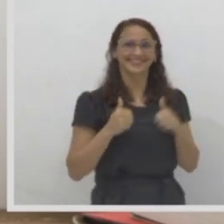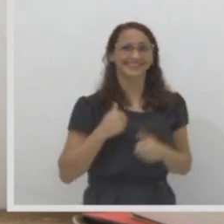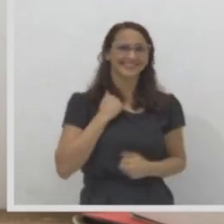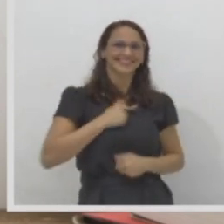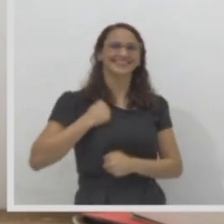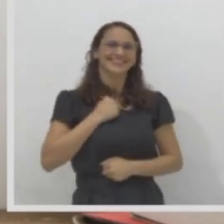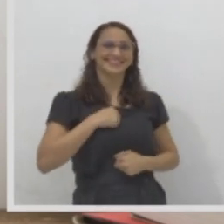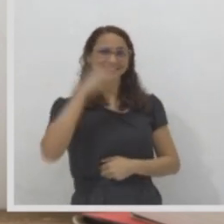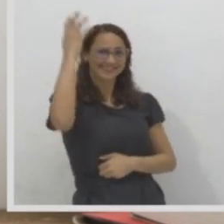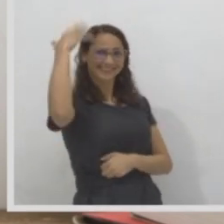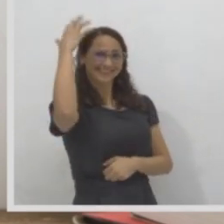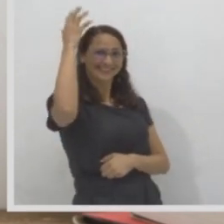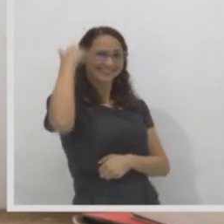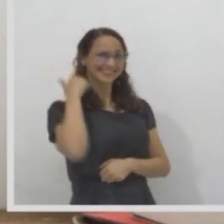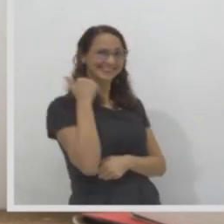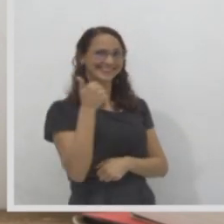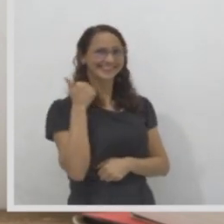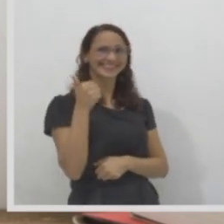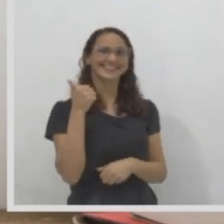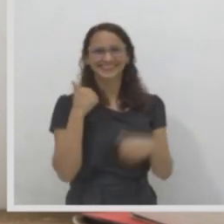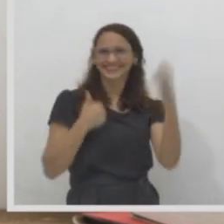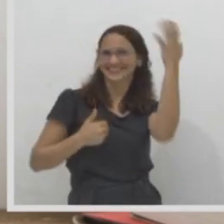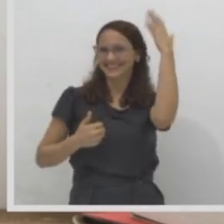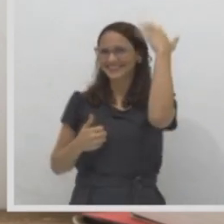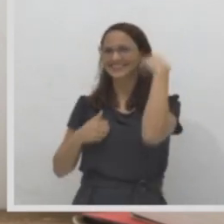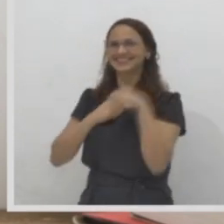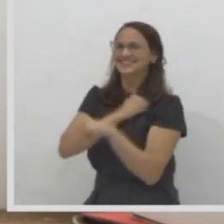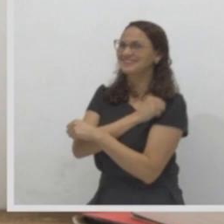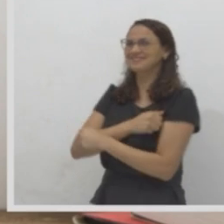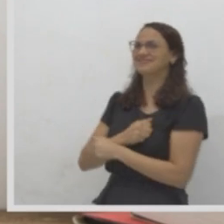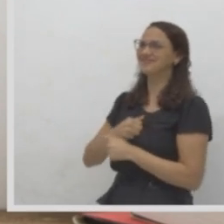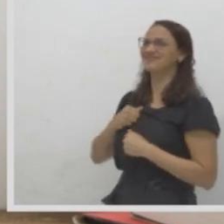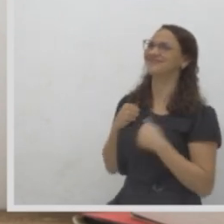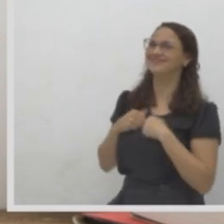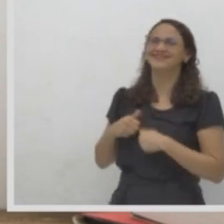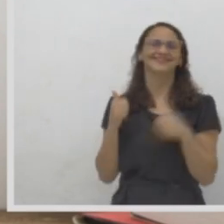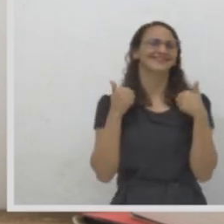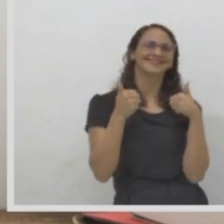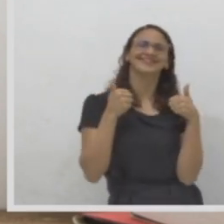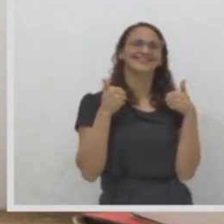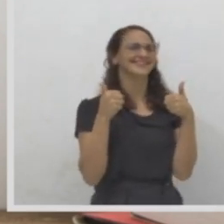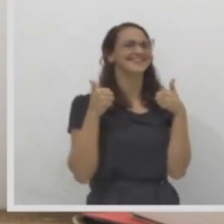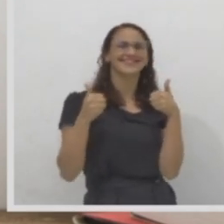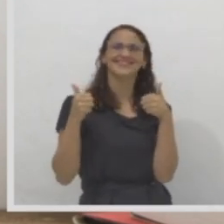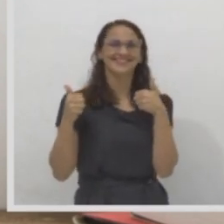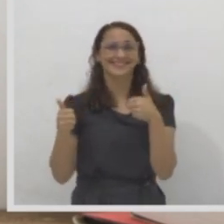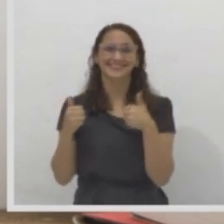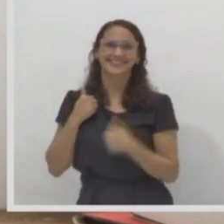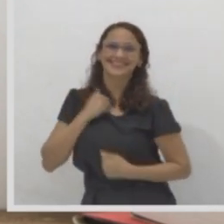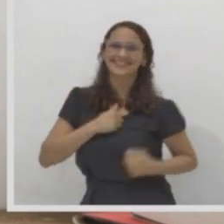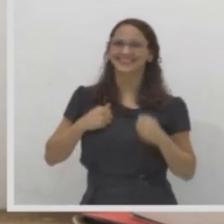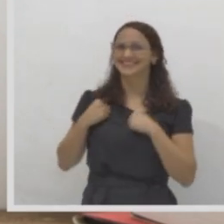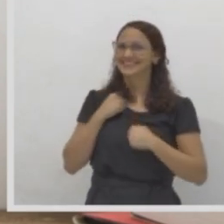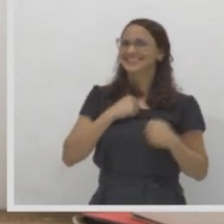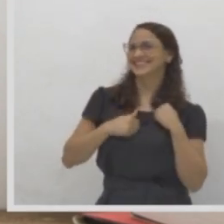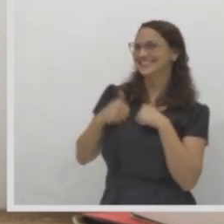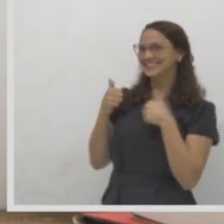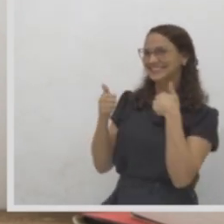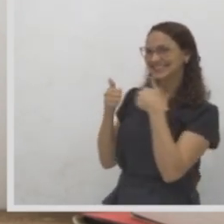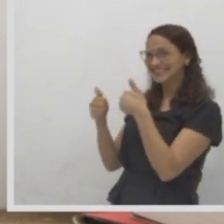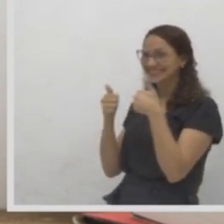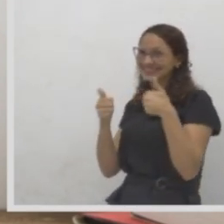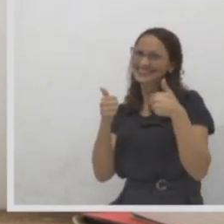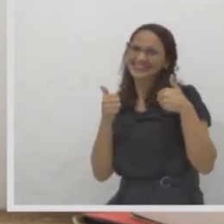Banho é bom, banho é bom, banho é muito bom. Banho é bom, banho é